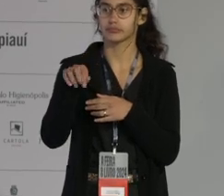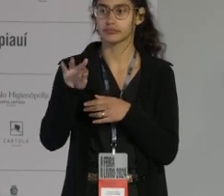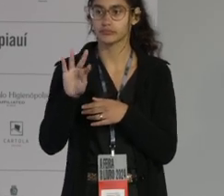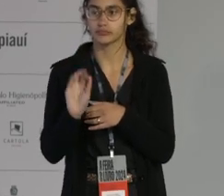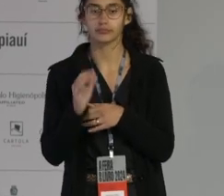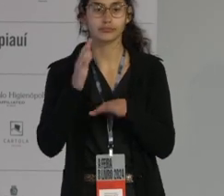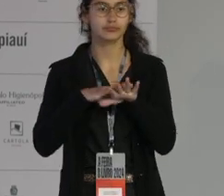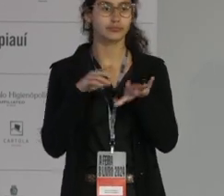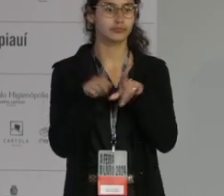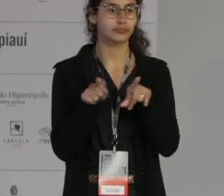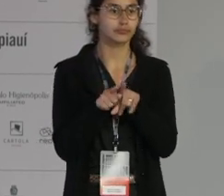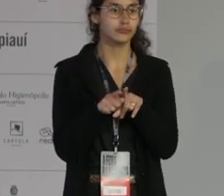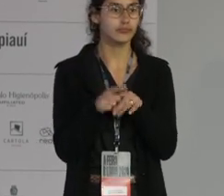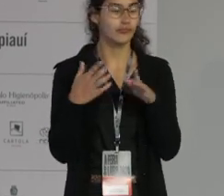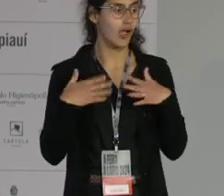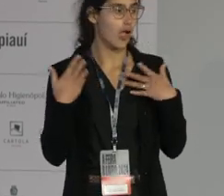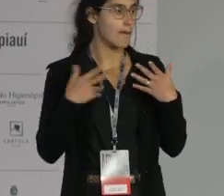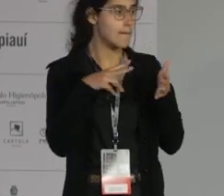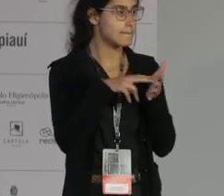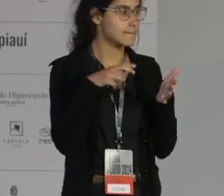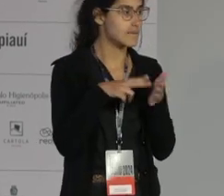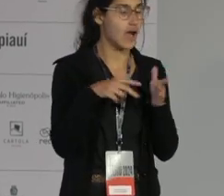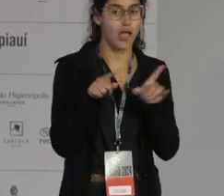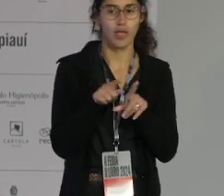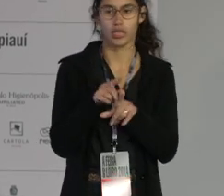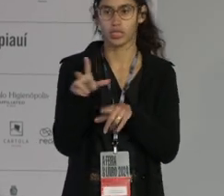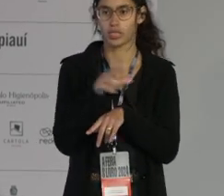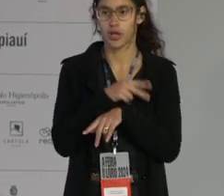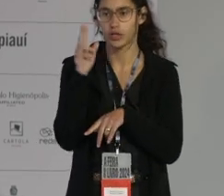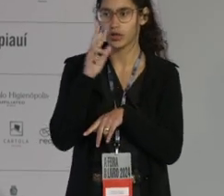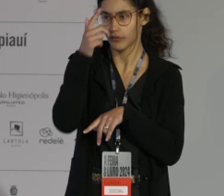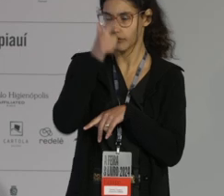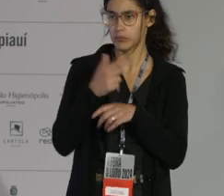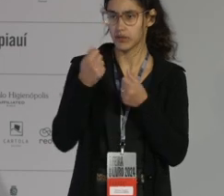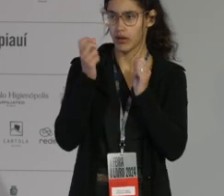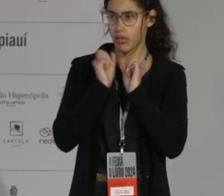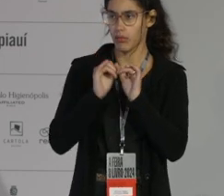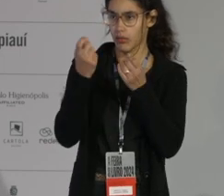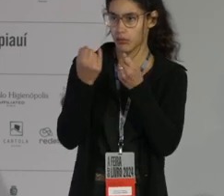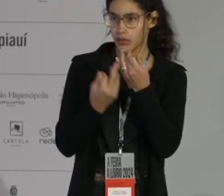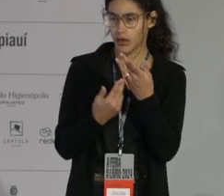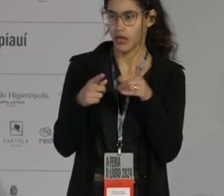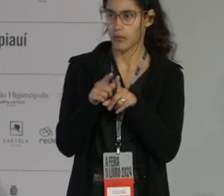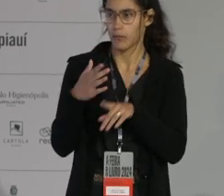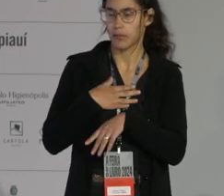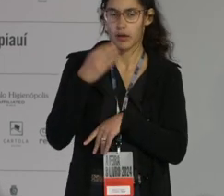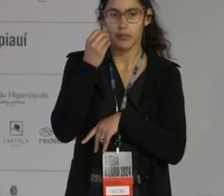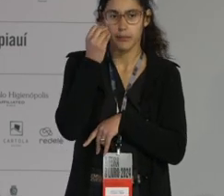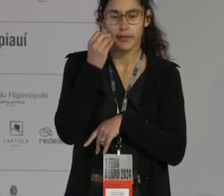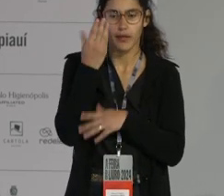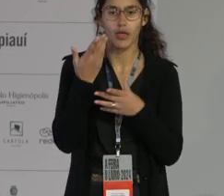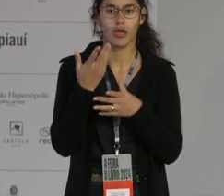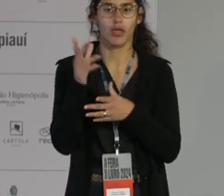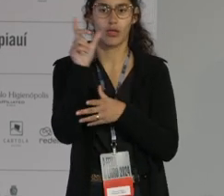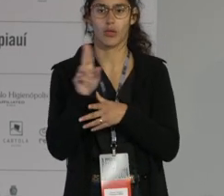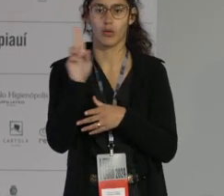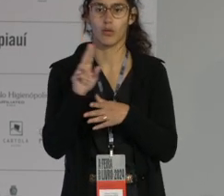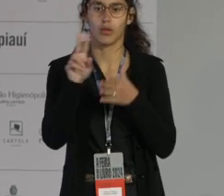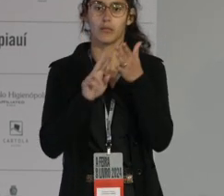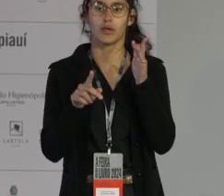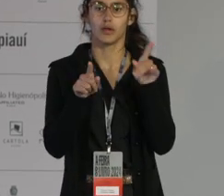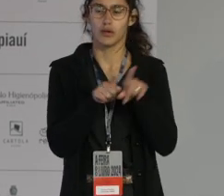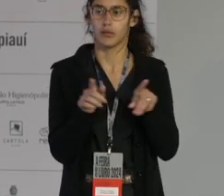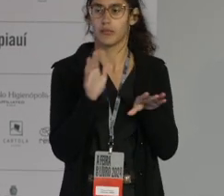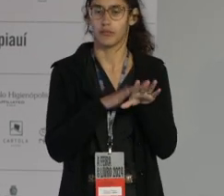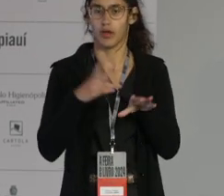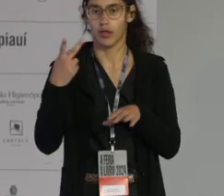e ele fica super animado, assim, poxa, História da Feiura, isso aqui deve dizer alguma coisa sobre a minha experiência e tal. E ele pega para ler o livro da História da